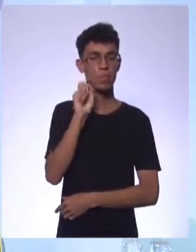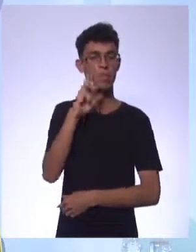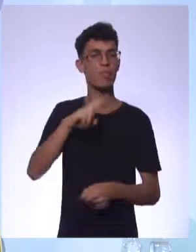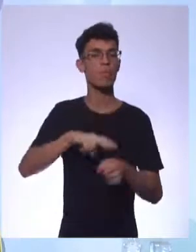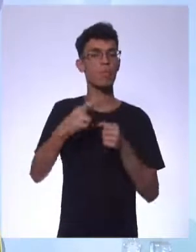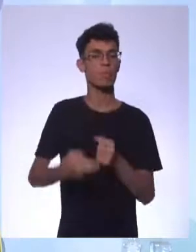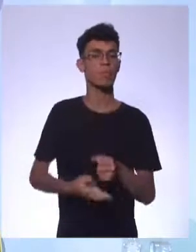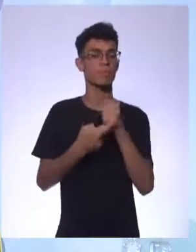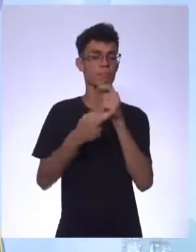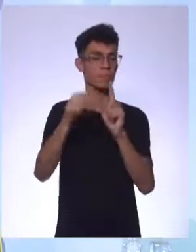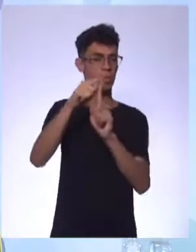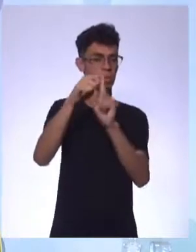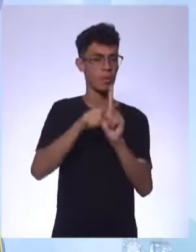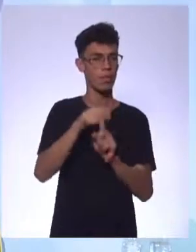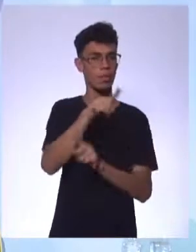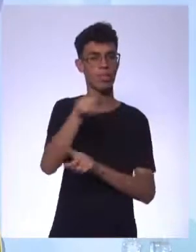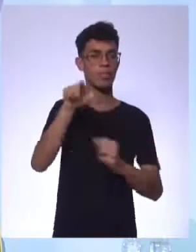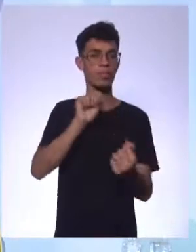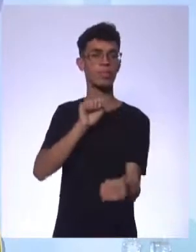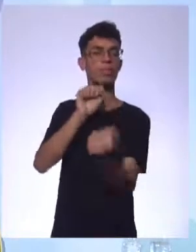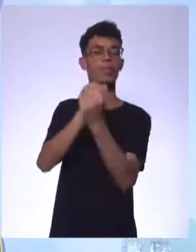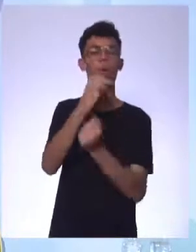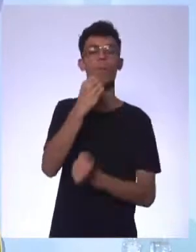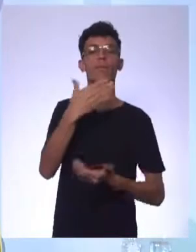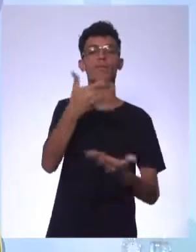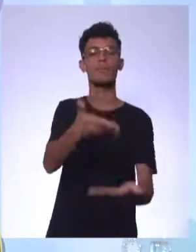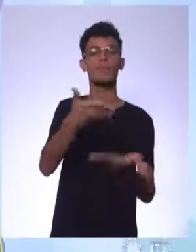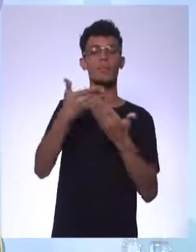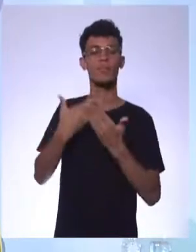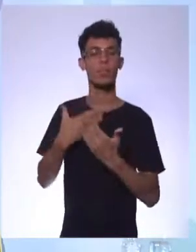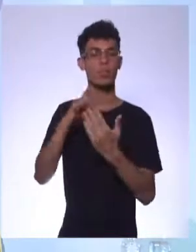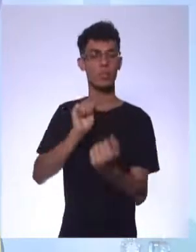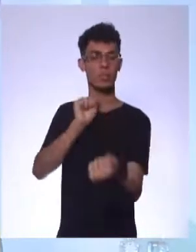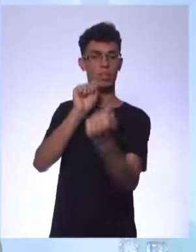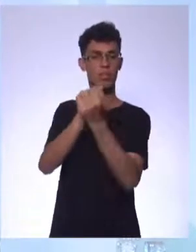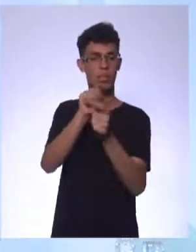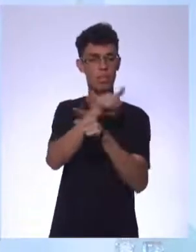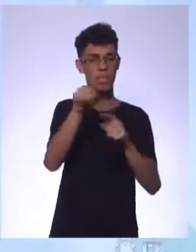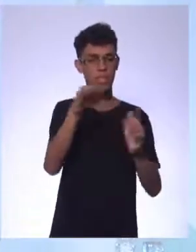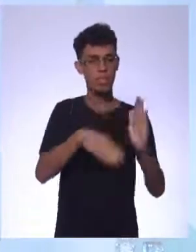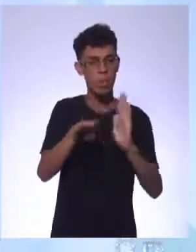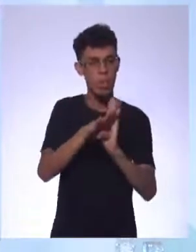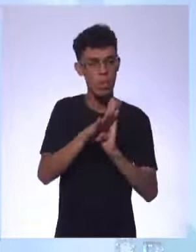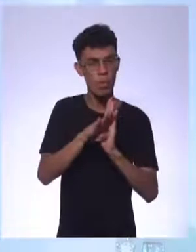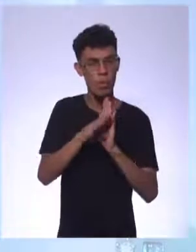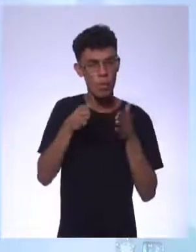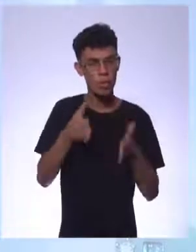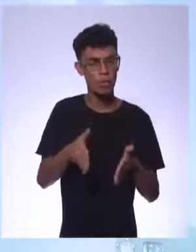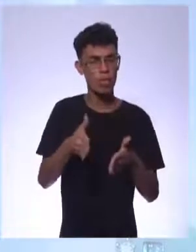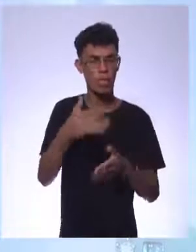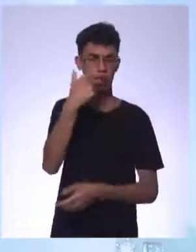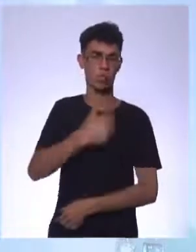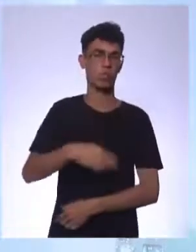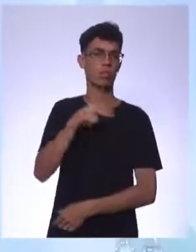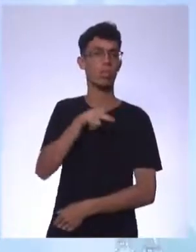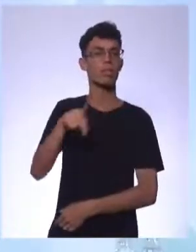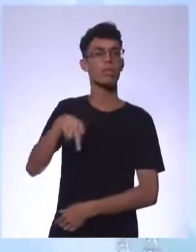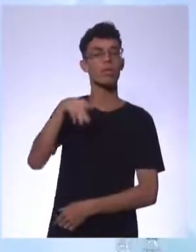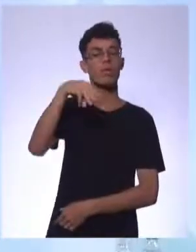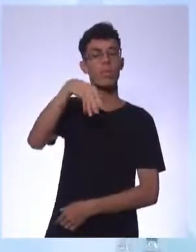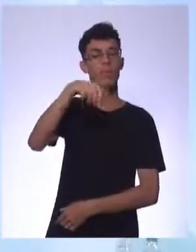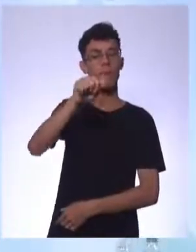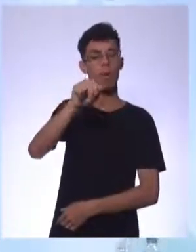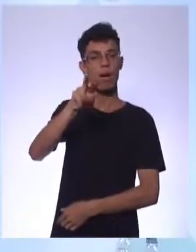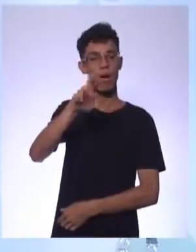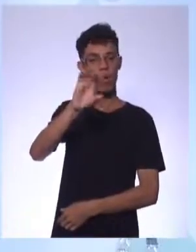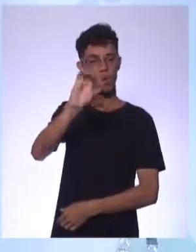que está acompanhando, que legal, bem-vindo, acompanhe-nos. Você que chegou agora, funciona assim. Eu sou o professor Mauro, professor de língua